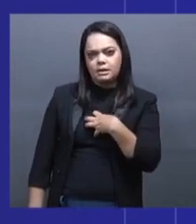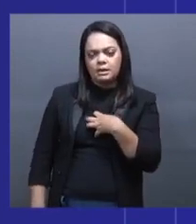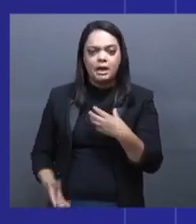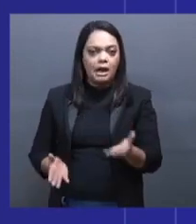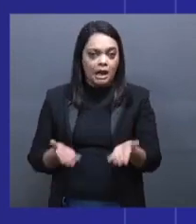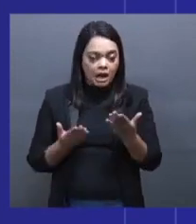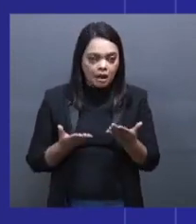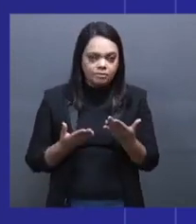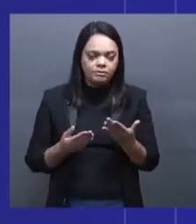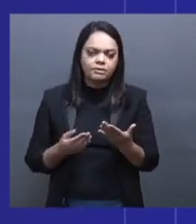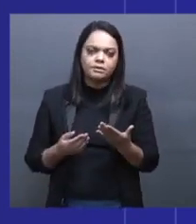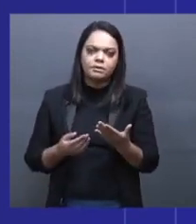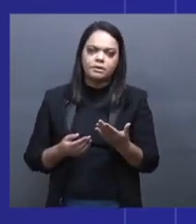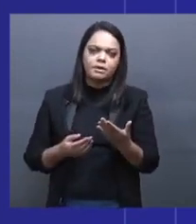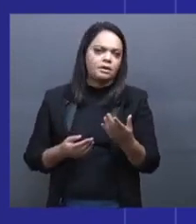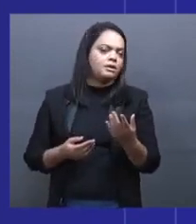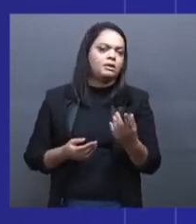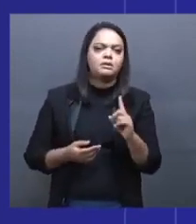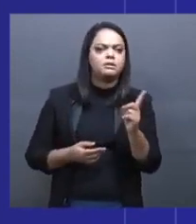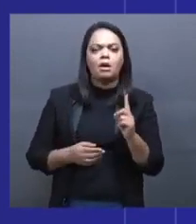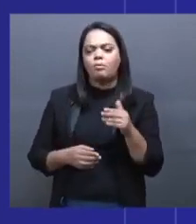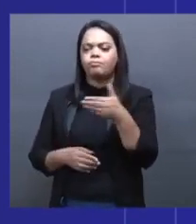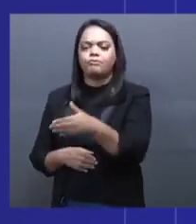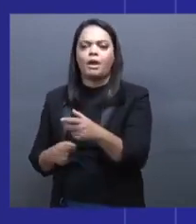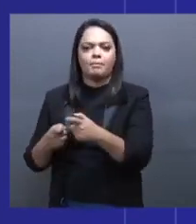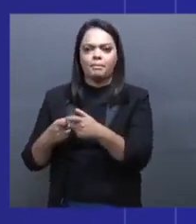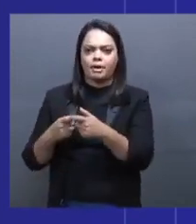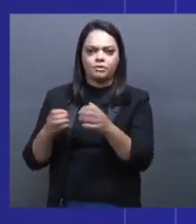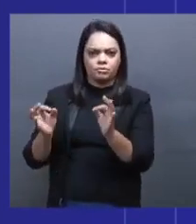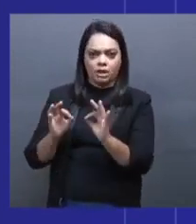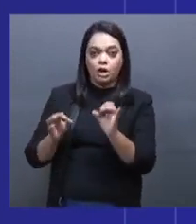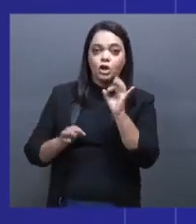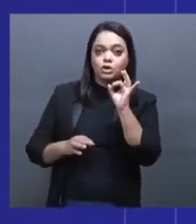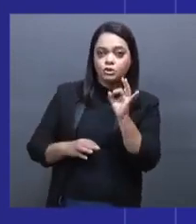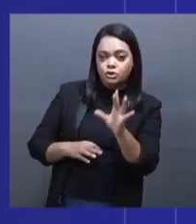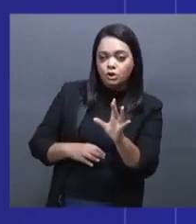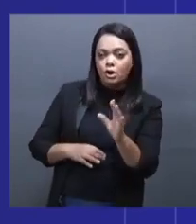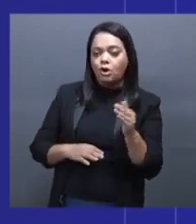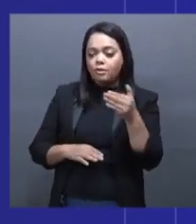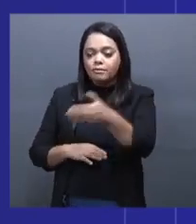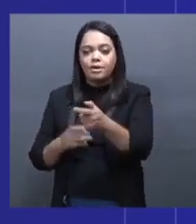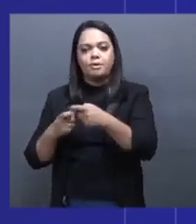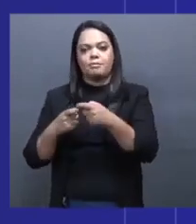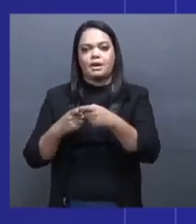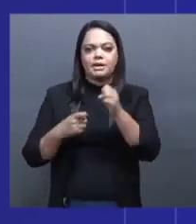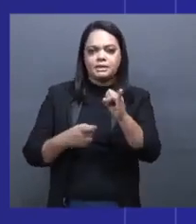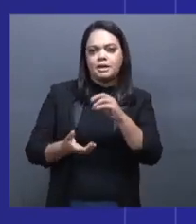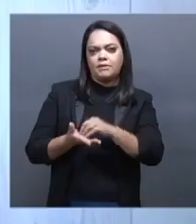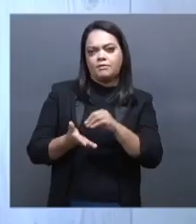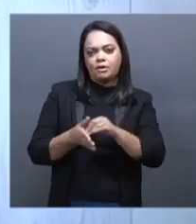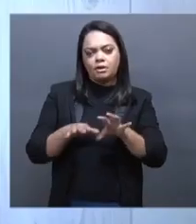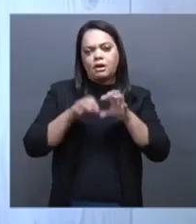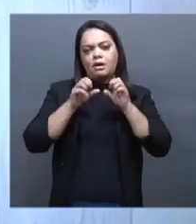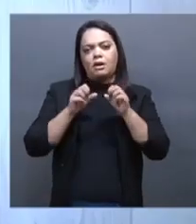sintomas leves da doença, que não procure o médico, mesmo apenas se tiver com falta de